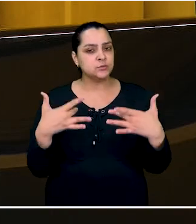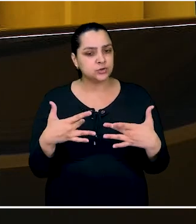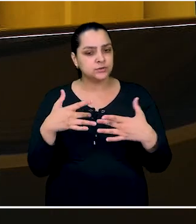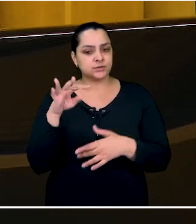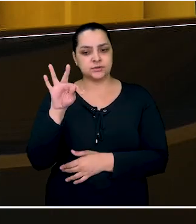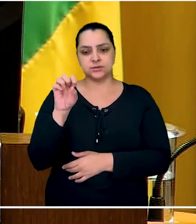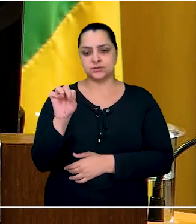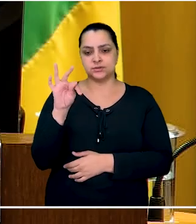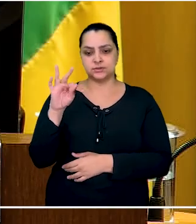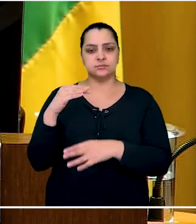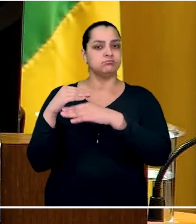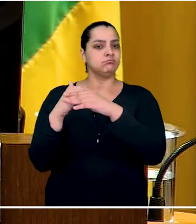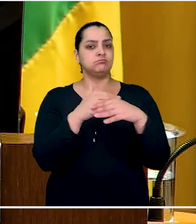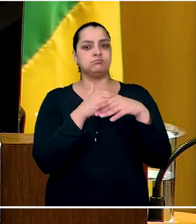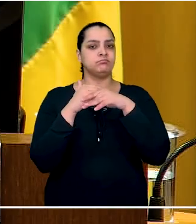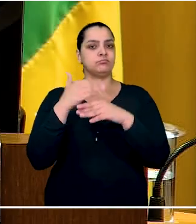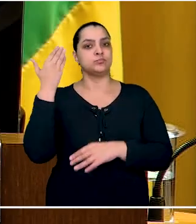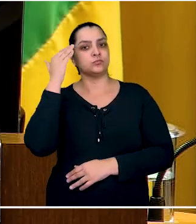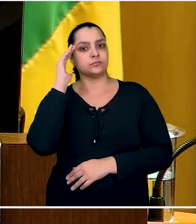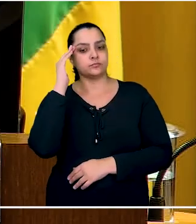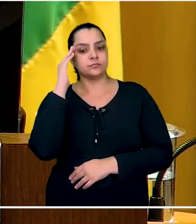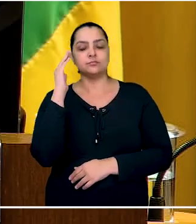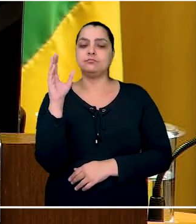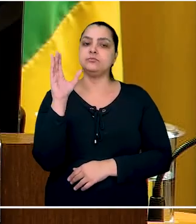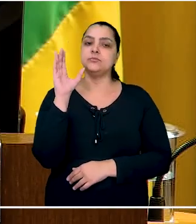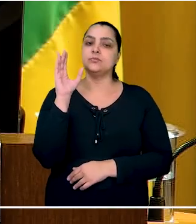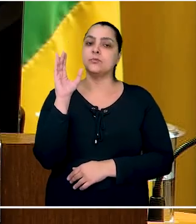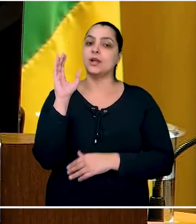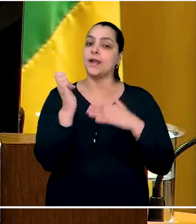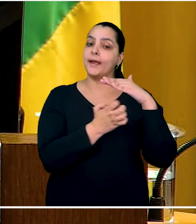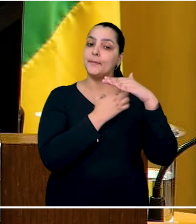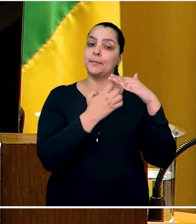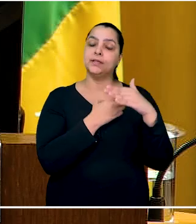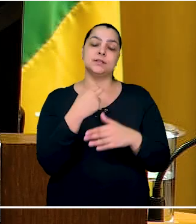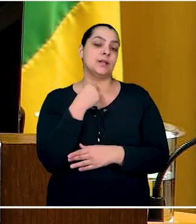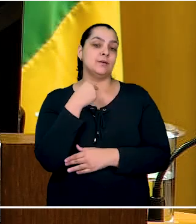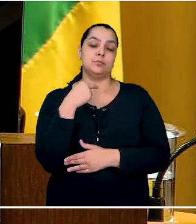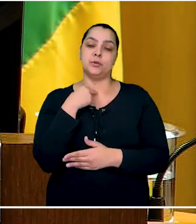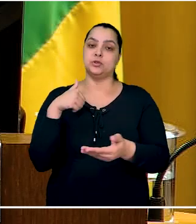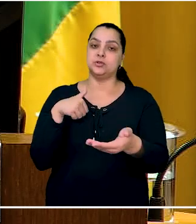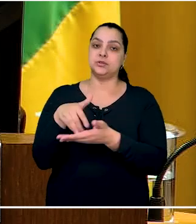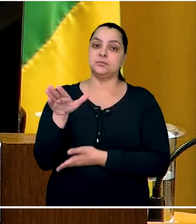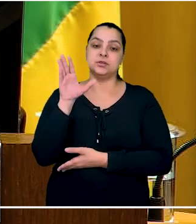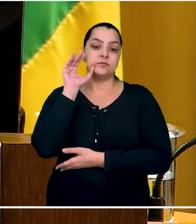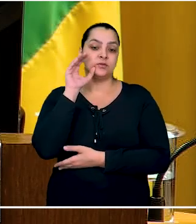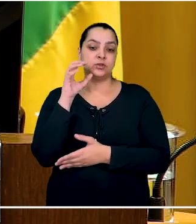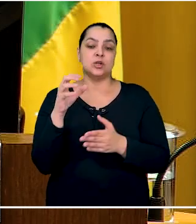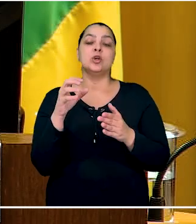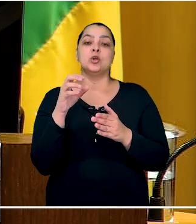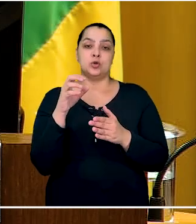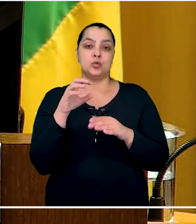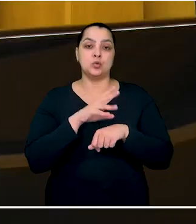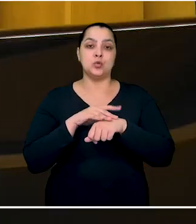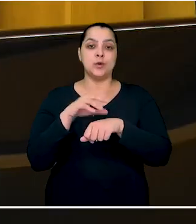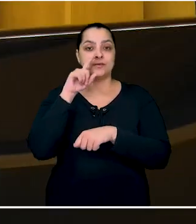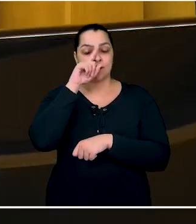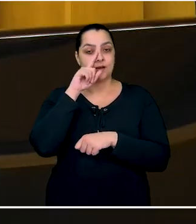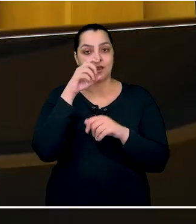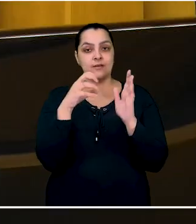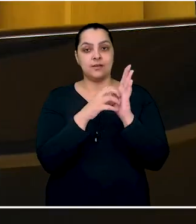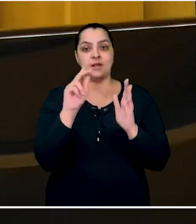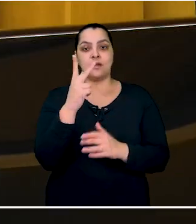explicou que o TST uniformizou o entendimento de que o empregador não pode dispensar trabalhador com doença grave,